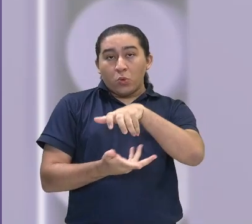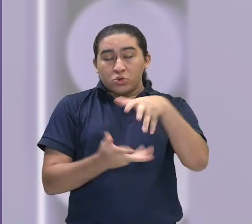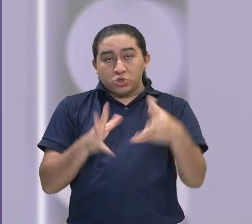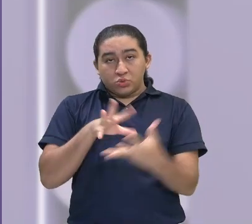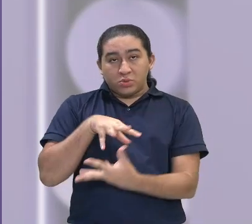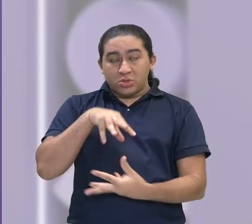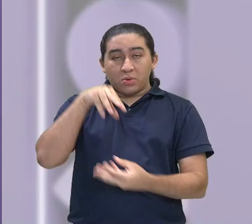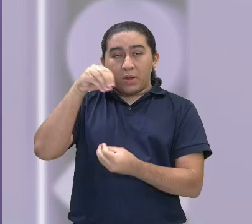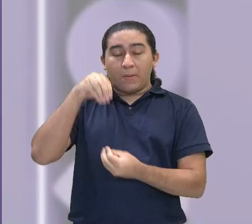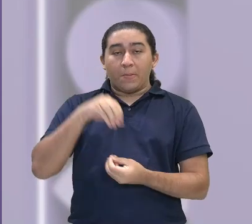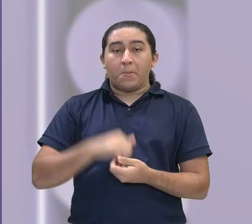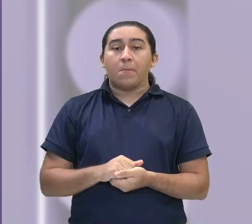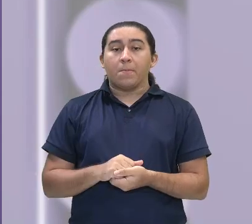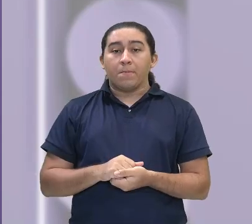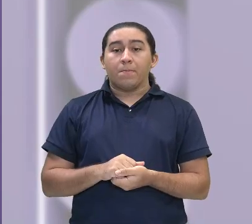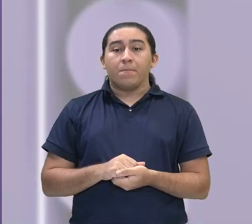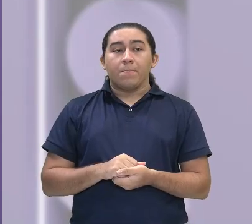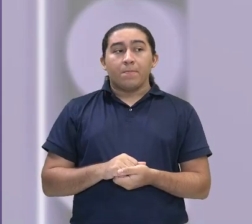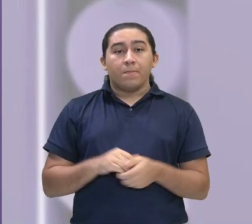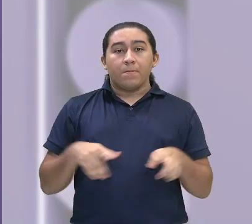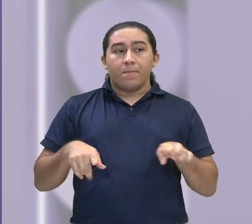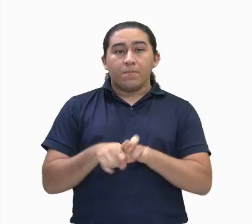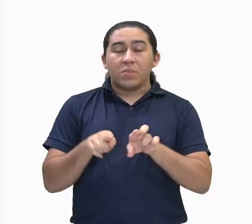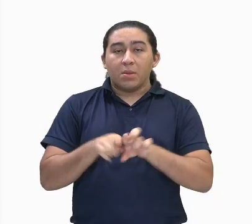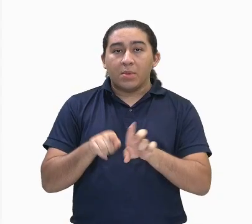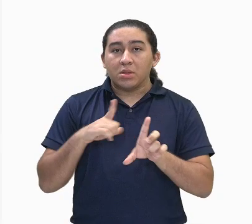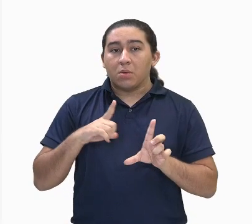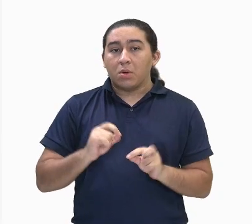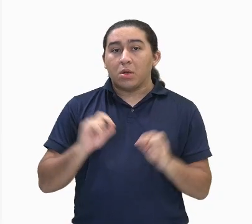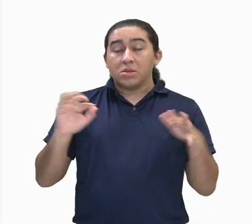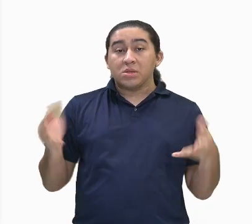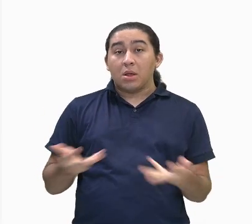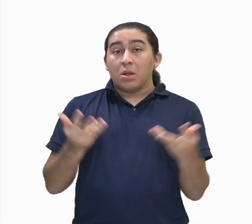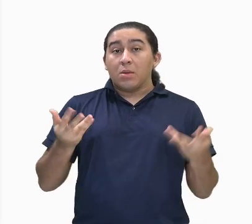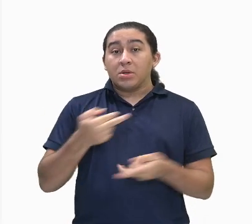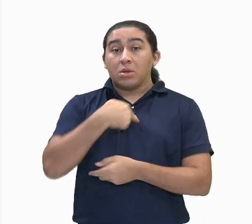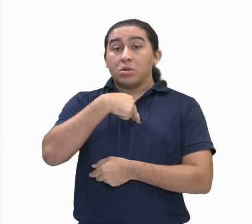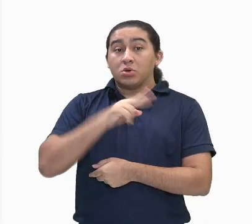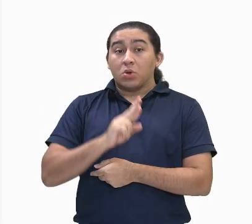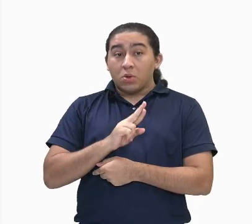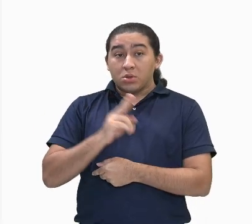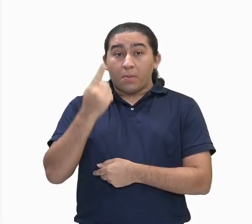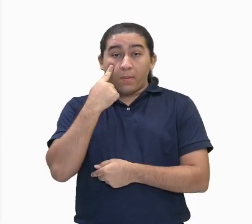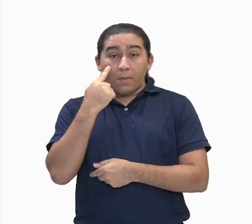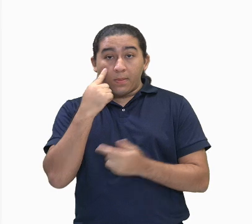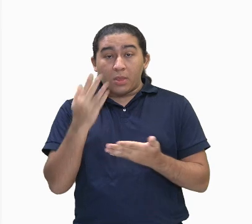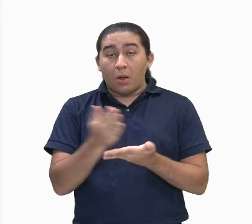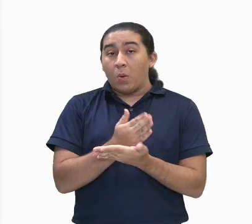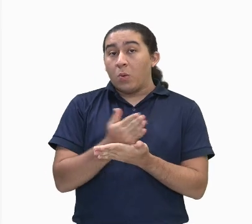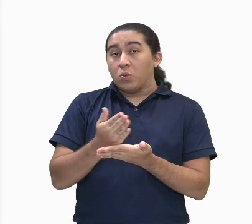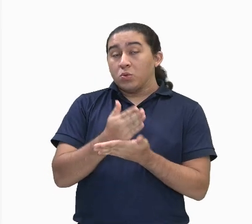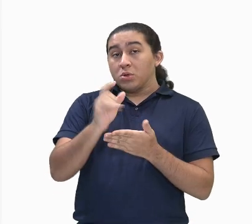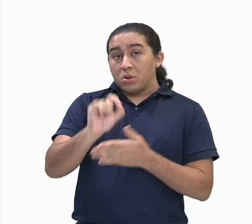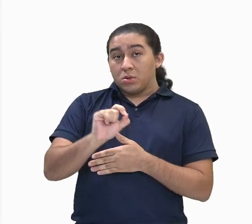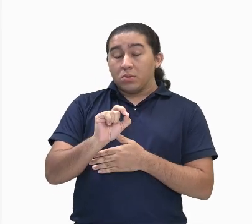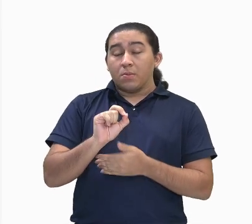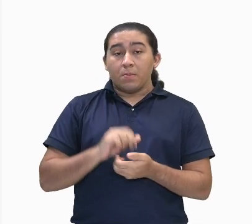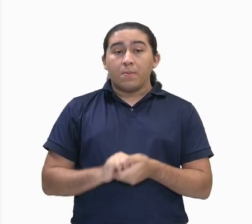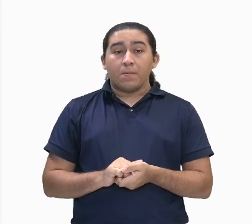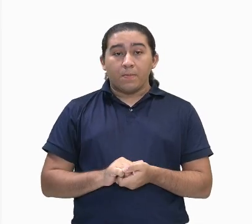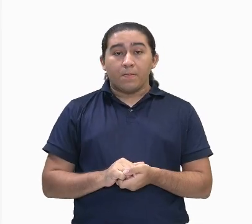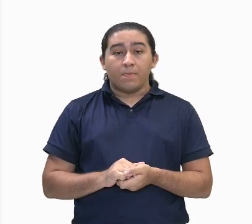nós temos as celebrações religiosas. Vamos ver aí algumas celebrações, alguns cultos religiosos,